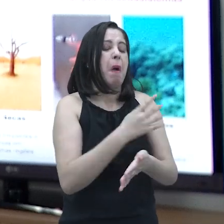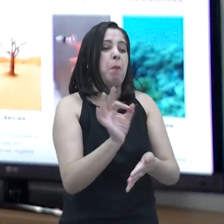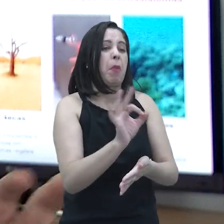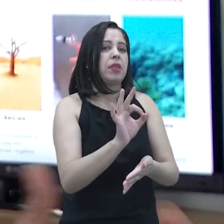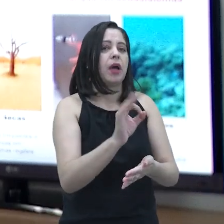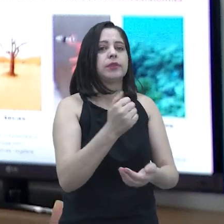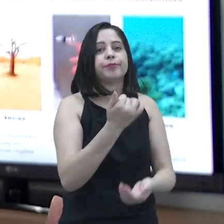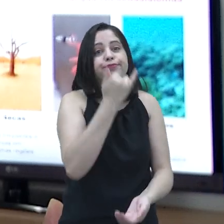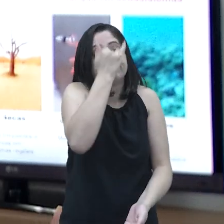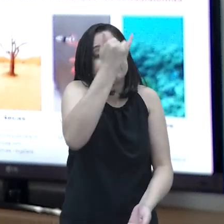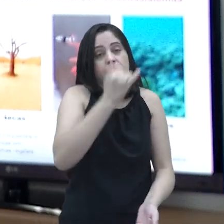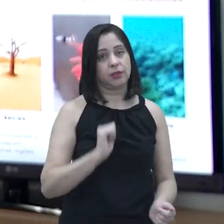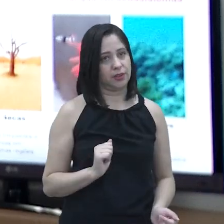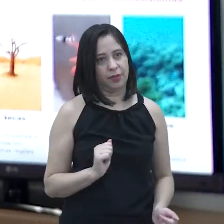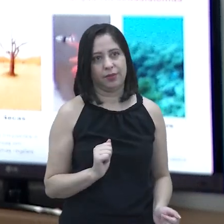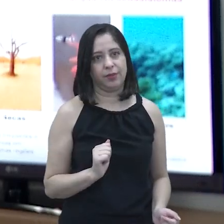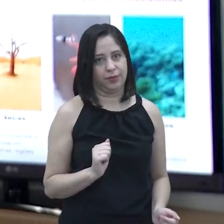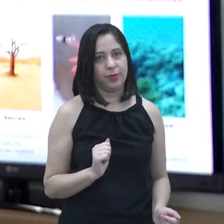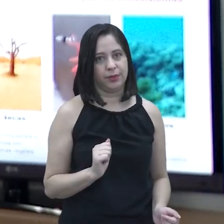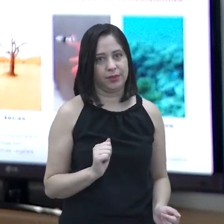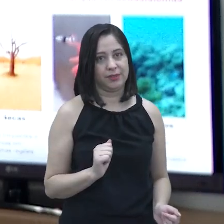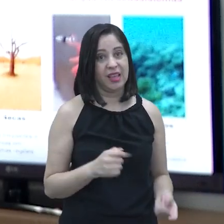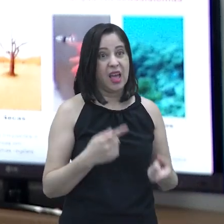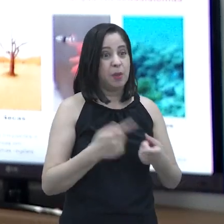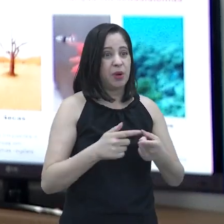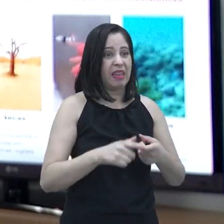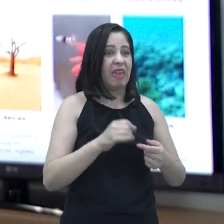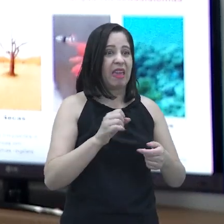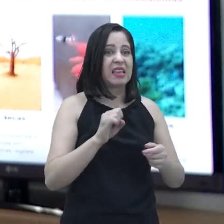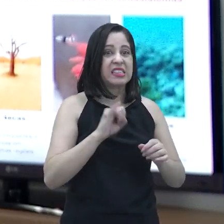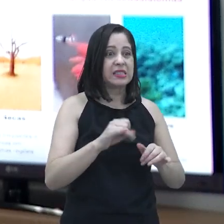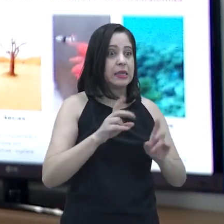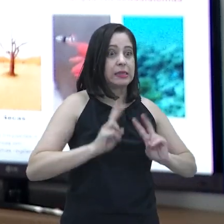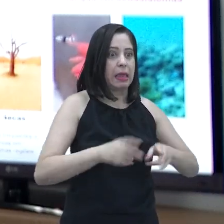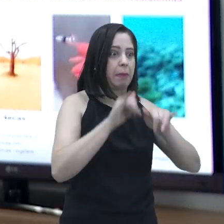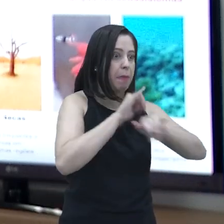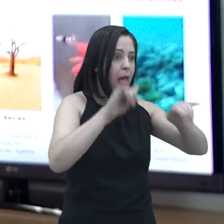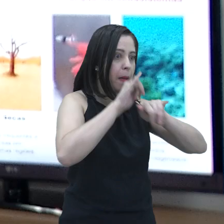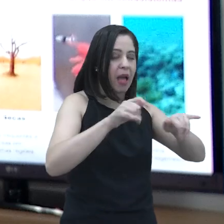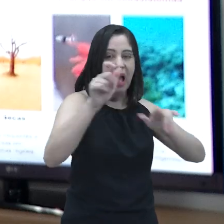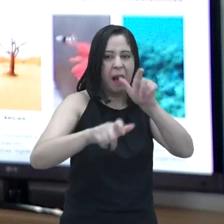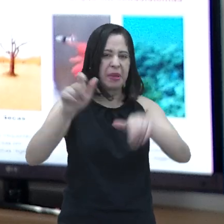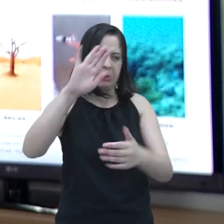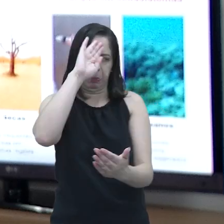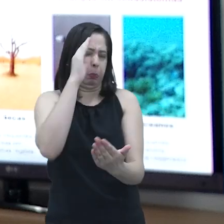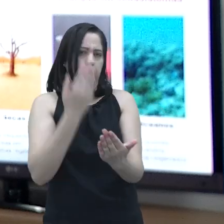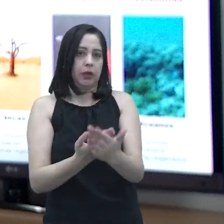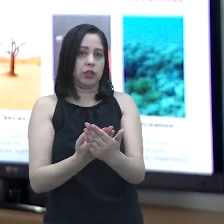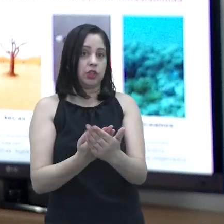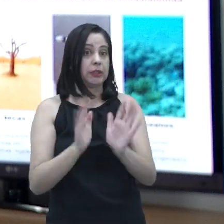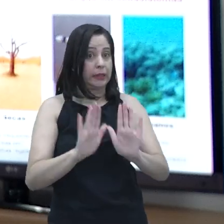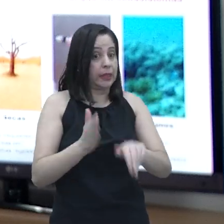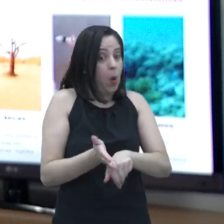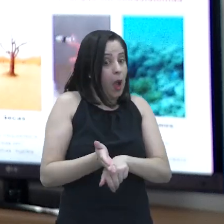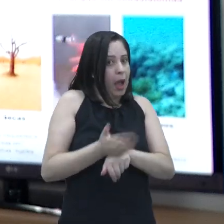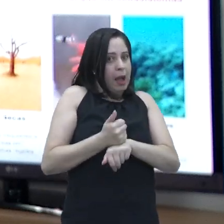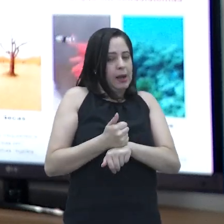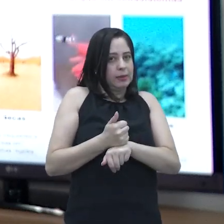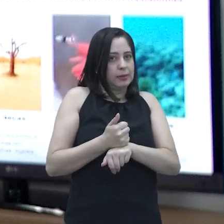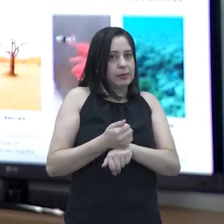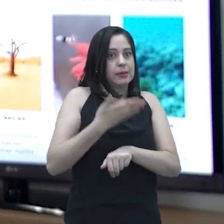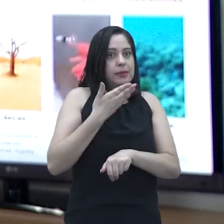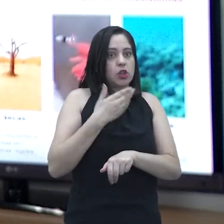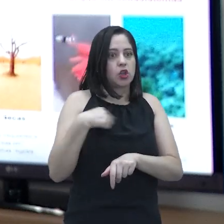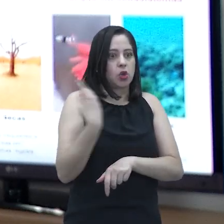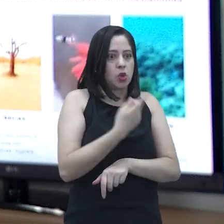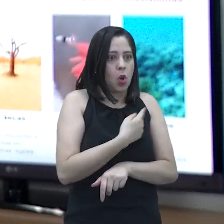mas uno perde meio que credibilidade. Não, fica, não digo dentro da piada, as pessoas ficam aliviadas que não tem desastre. Mas isso pode levar a